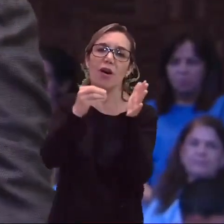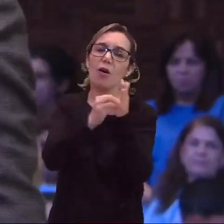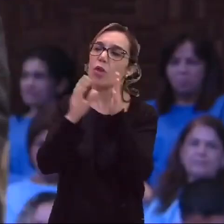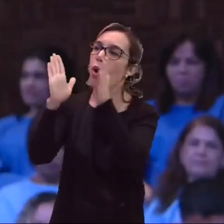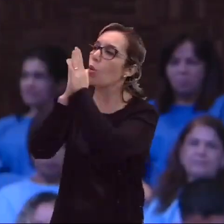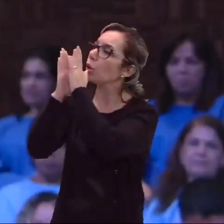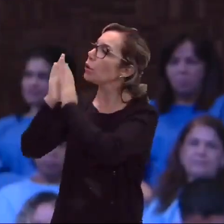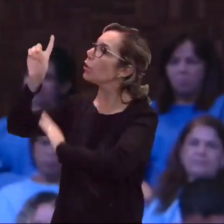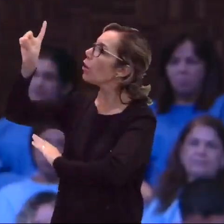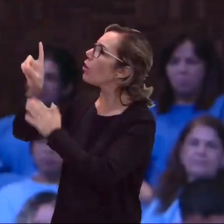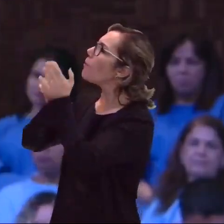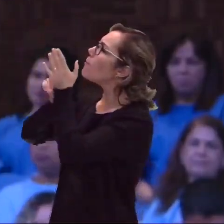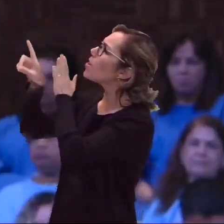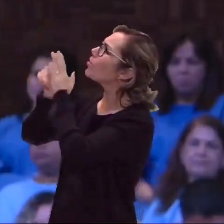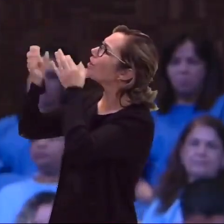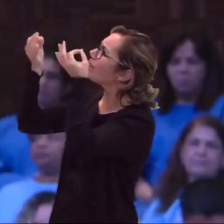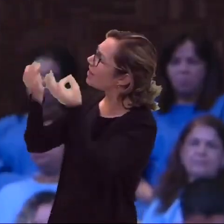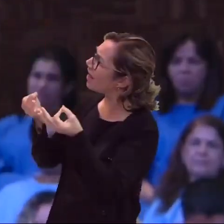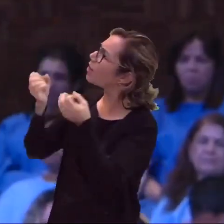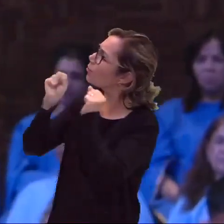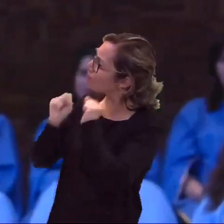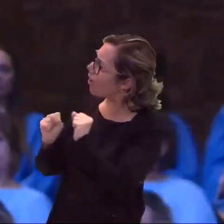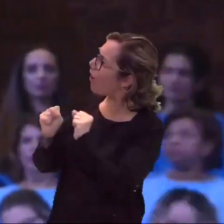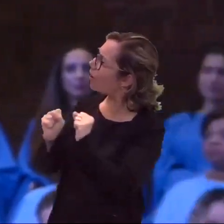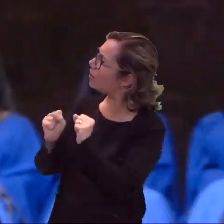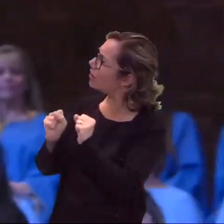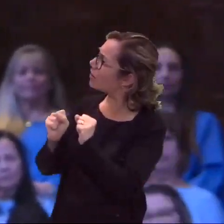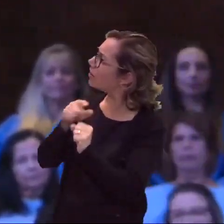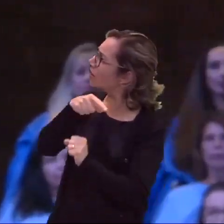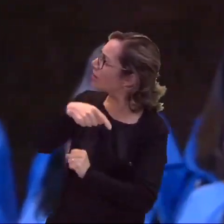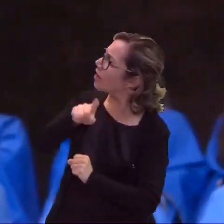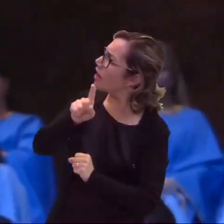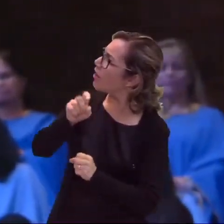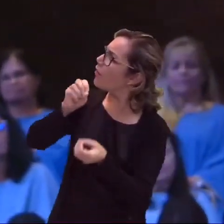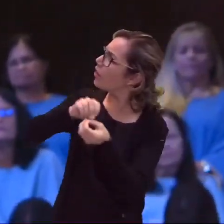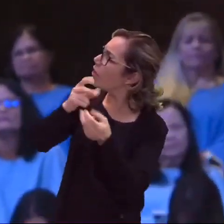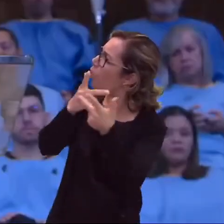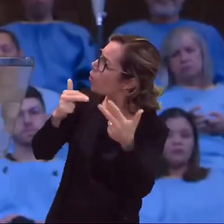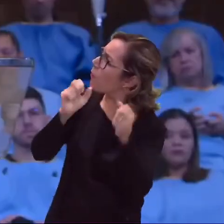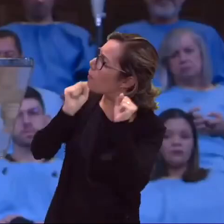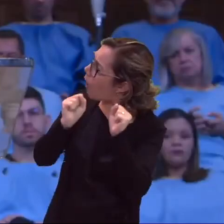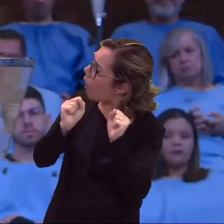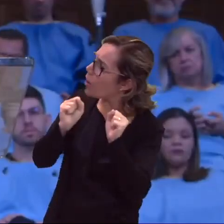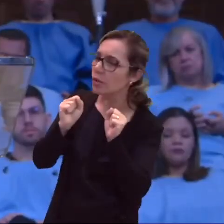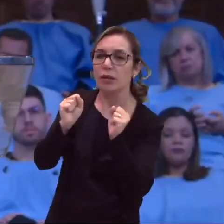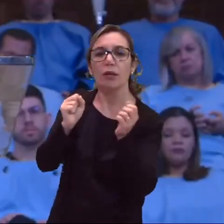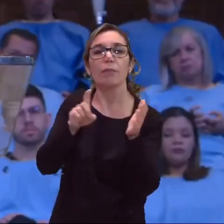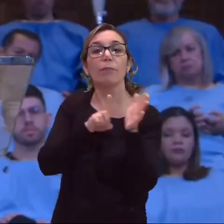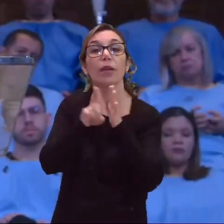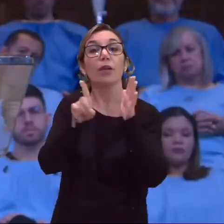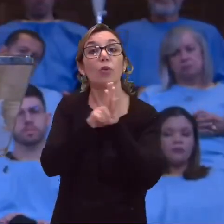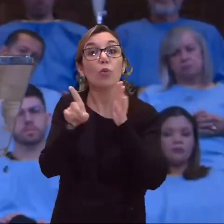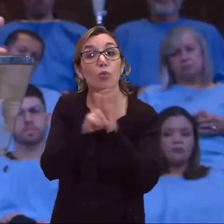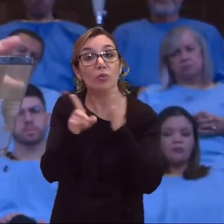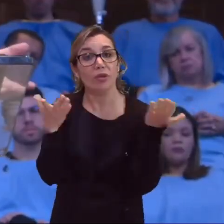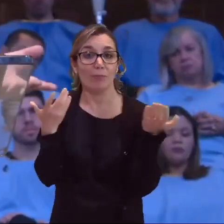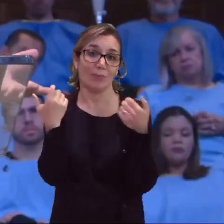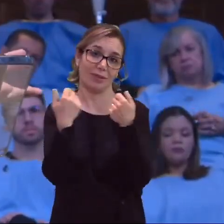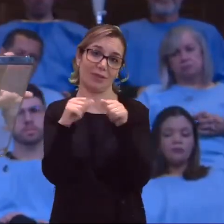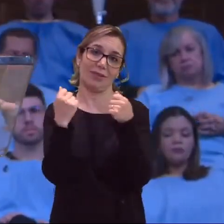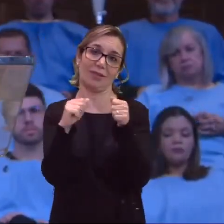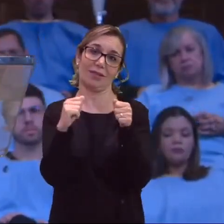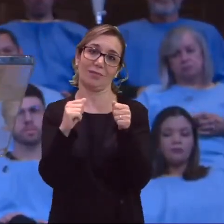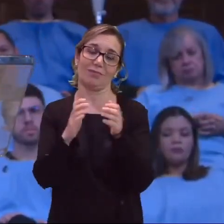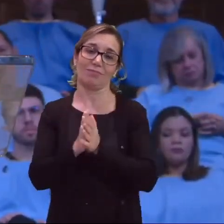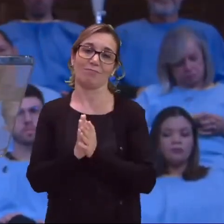revelar e isso para gente mas para isso a gente vai ter que a presença do Senhor com intimidade exclusividade